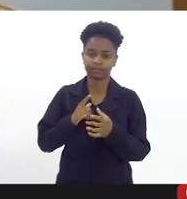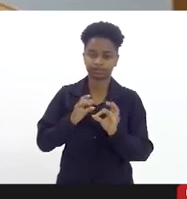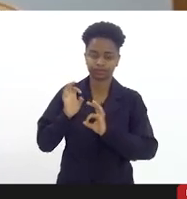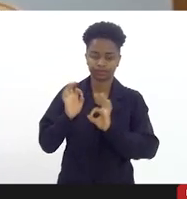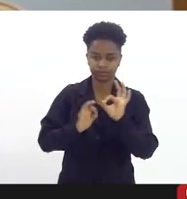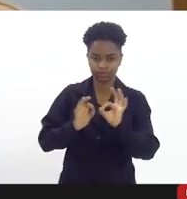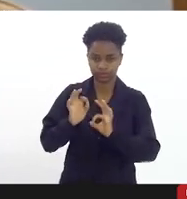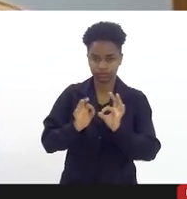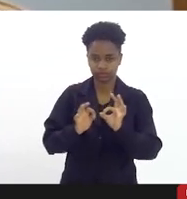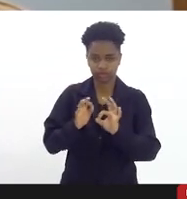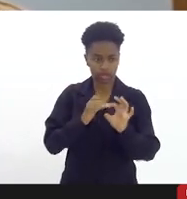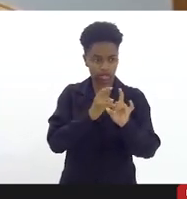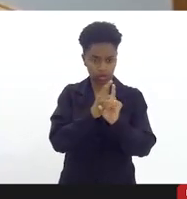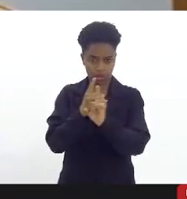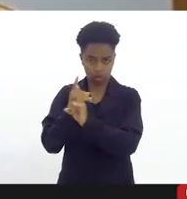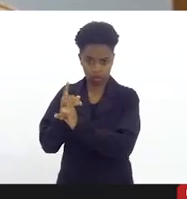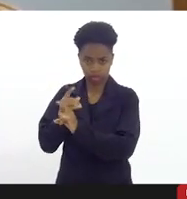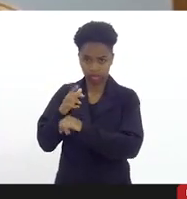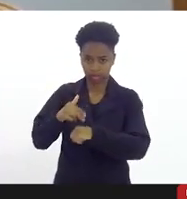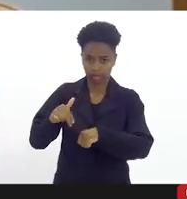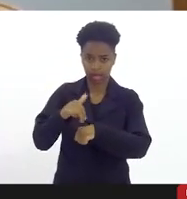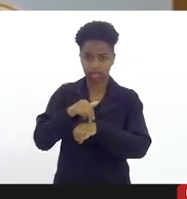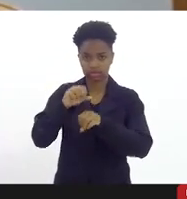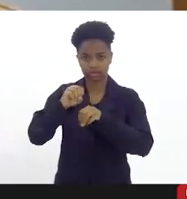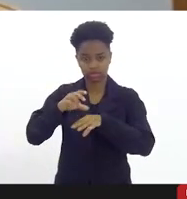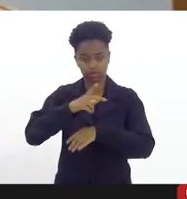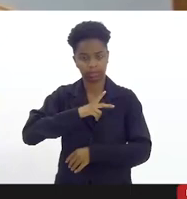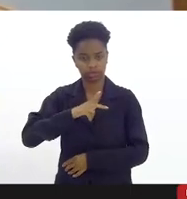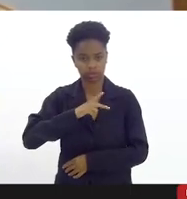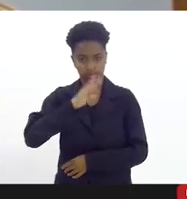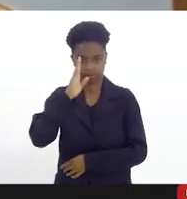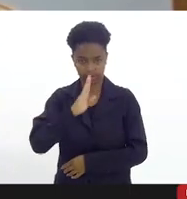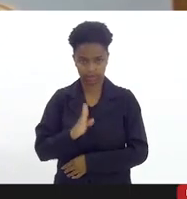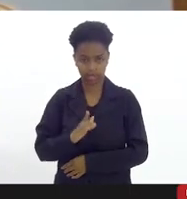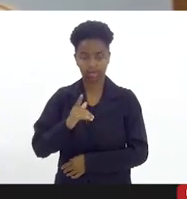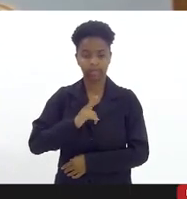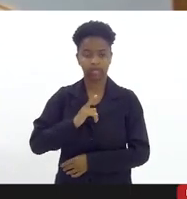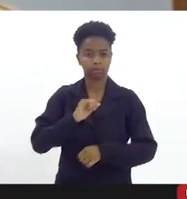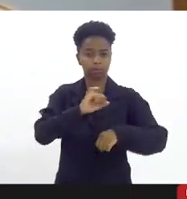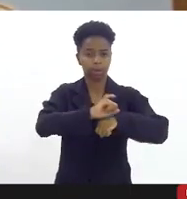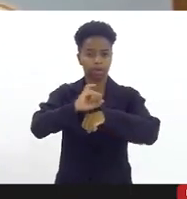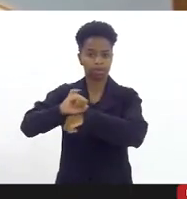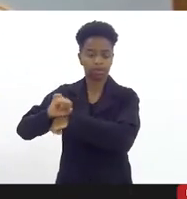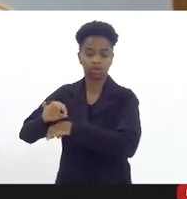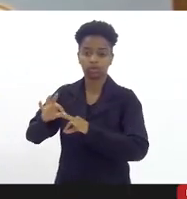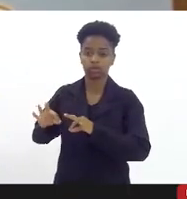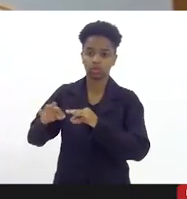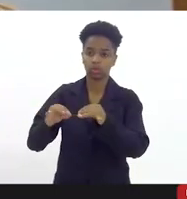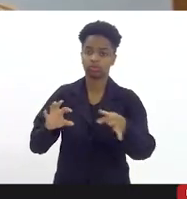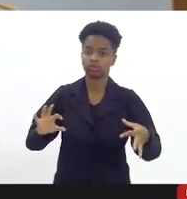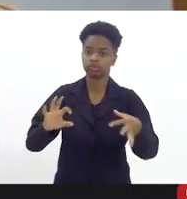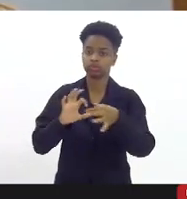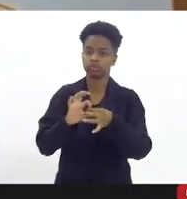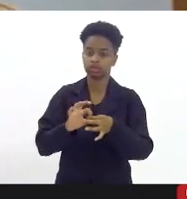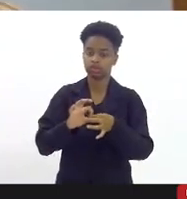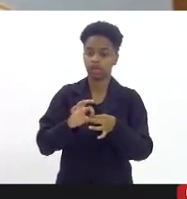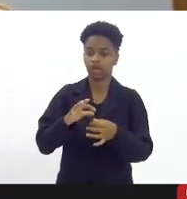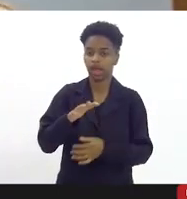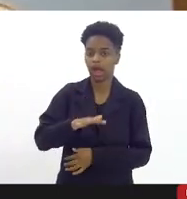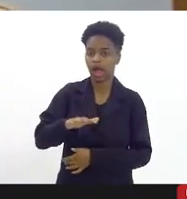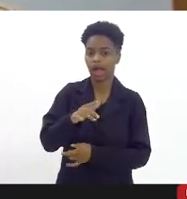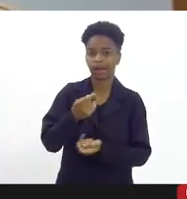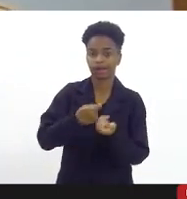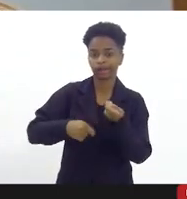naquele Encontro Nacional do Ensino privado brasileiro Eram todos eles em claro ao setor merca